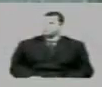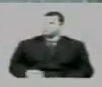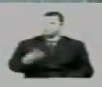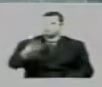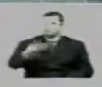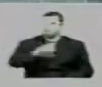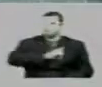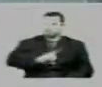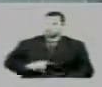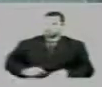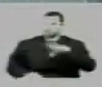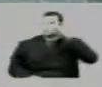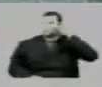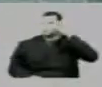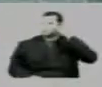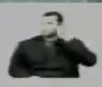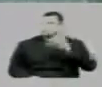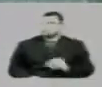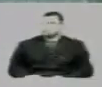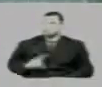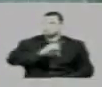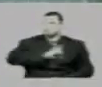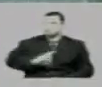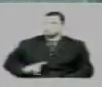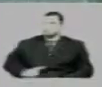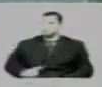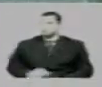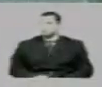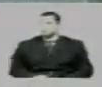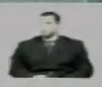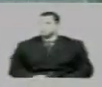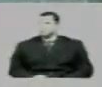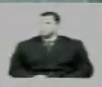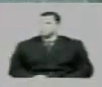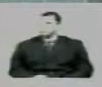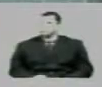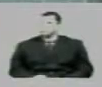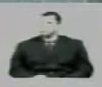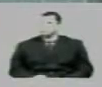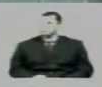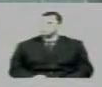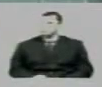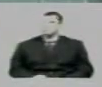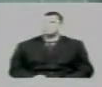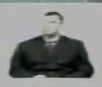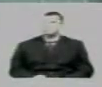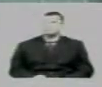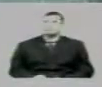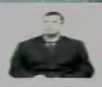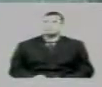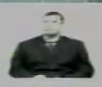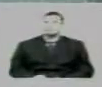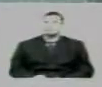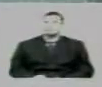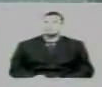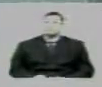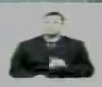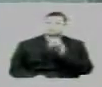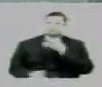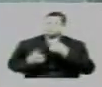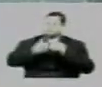3 deputados que me ouvem, né? Deputada Conceição, deputado Zé Ricardo e deputado Luiz Castro, que são os únicos